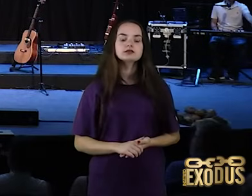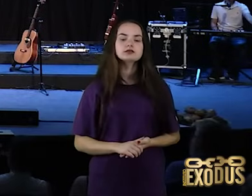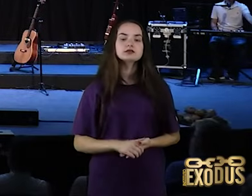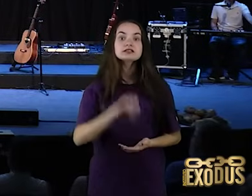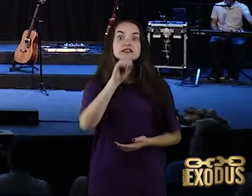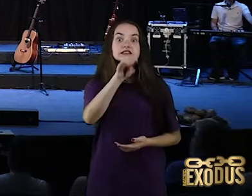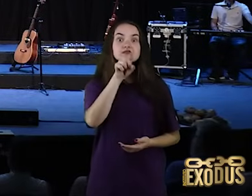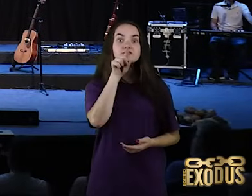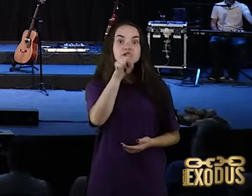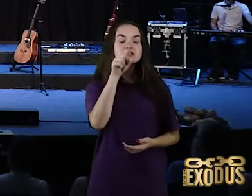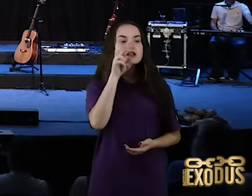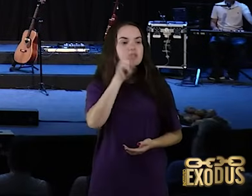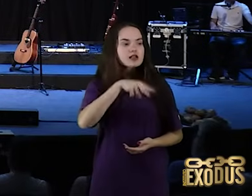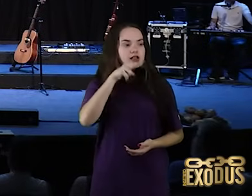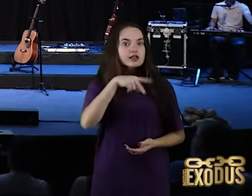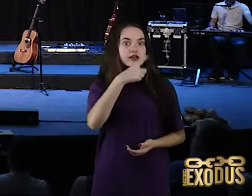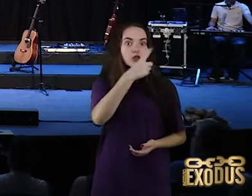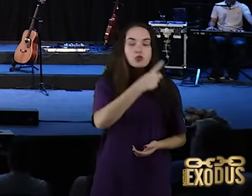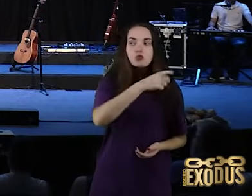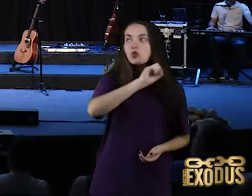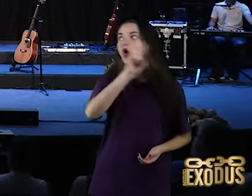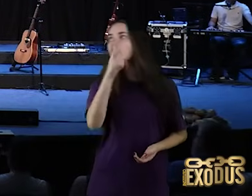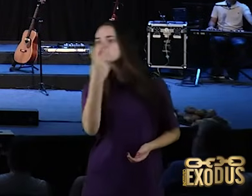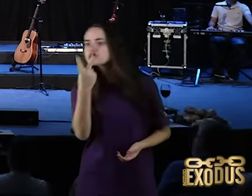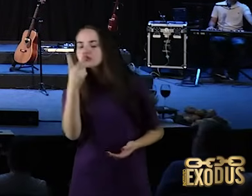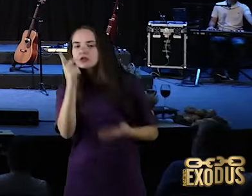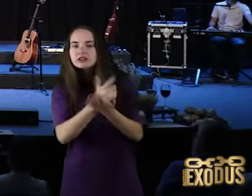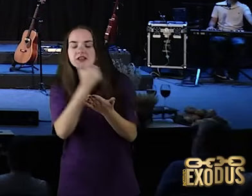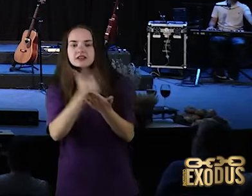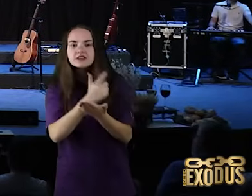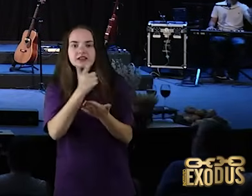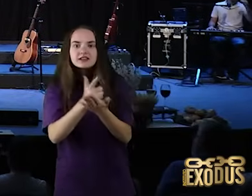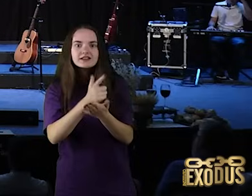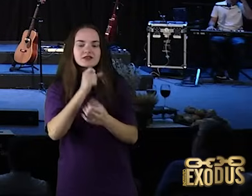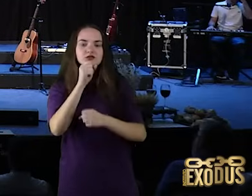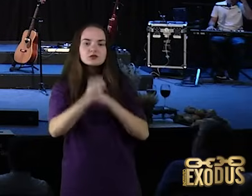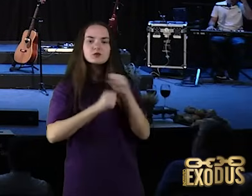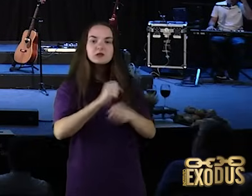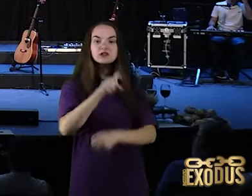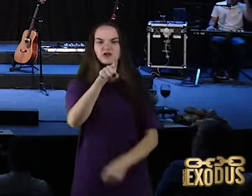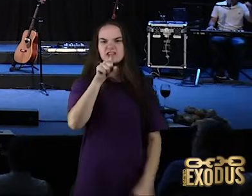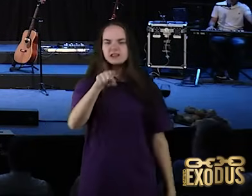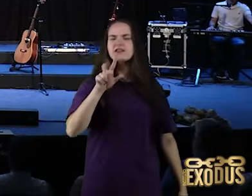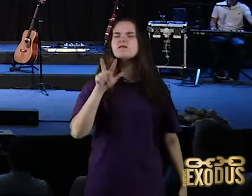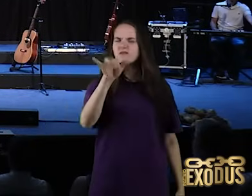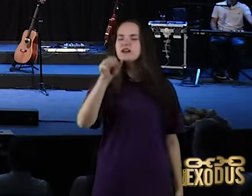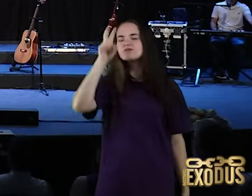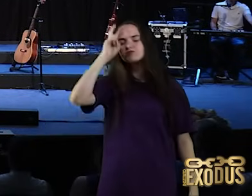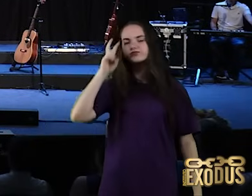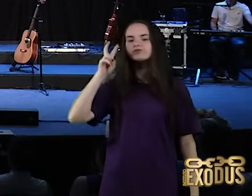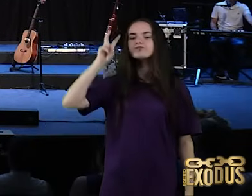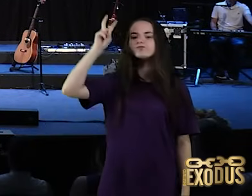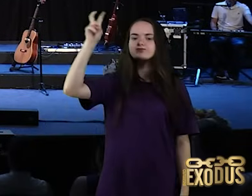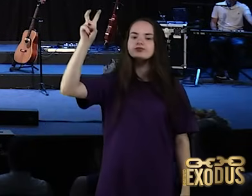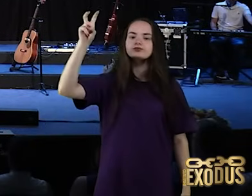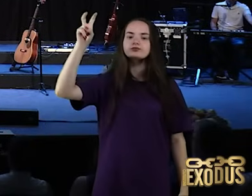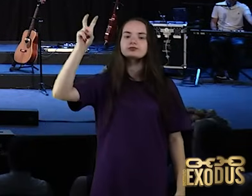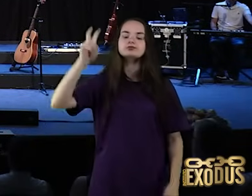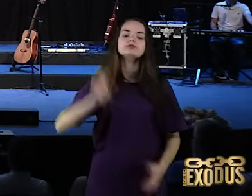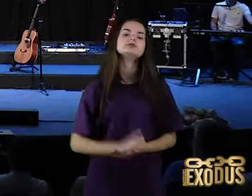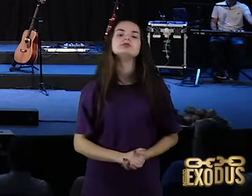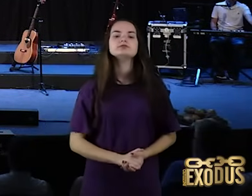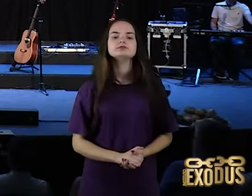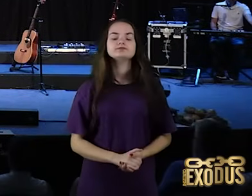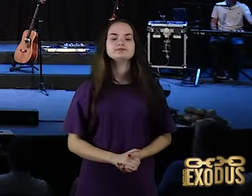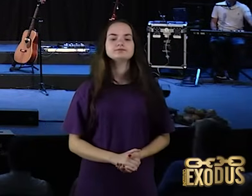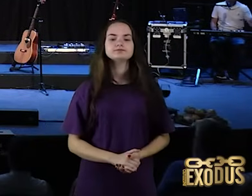um gênio sério gente porque as pessoas só L Tik to pega um pedaço esses dias